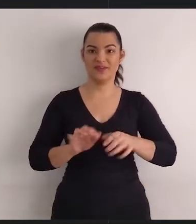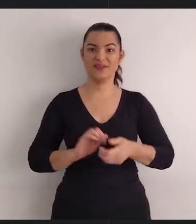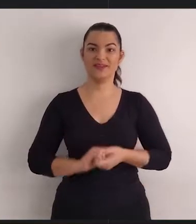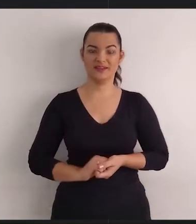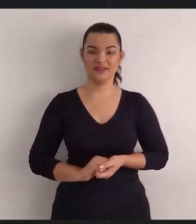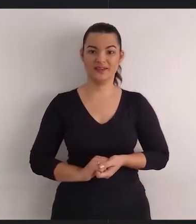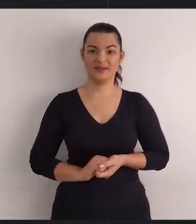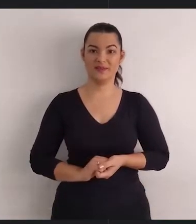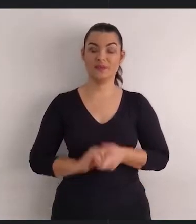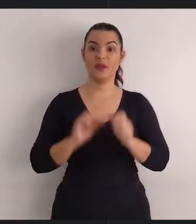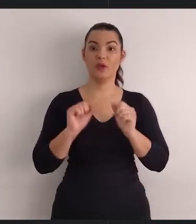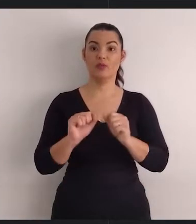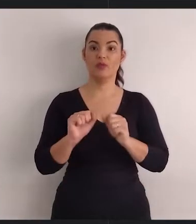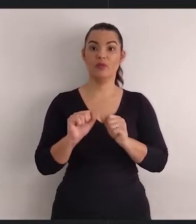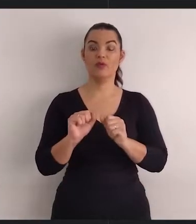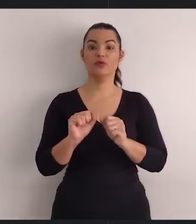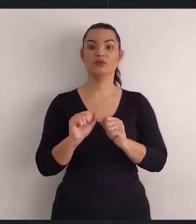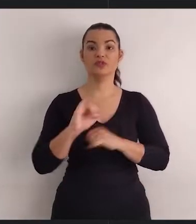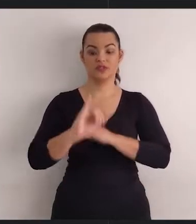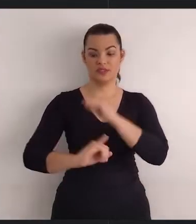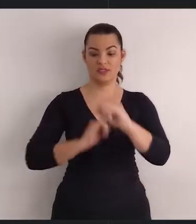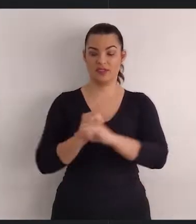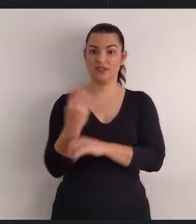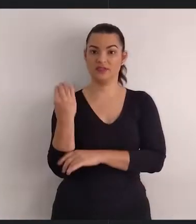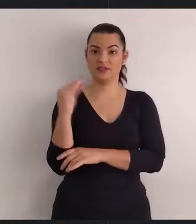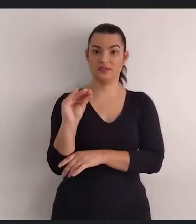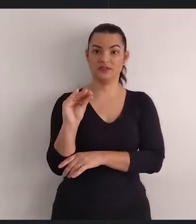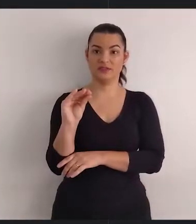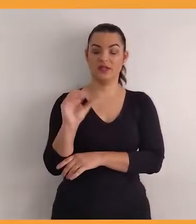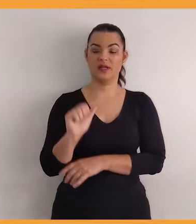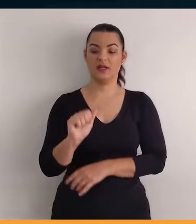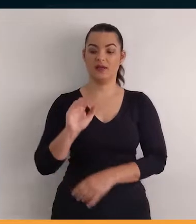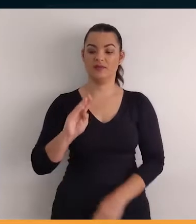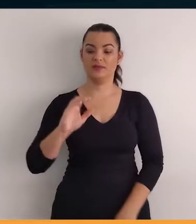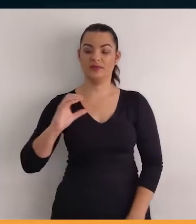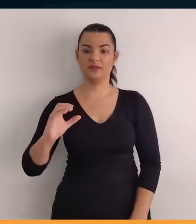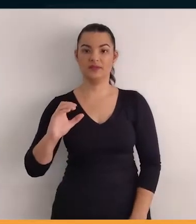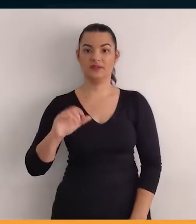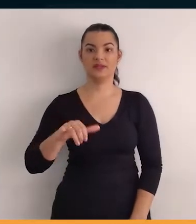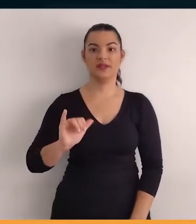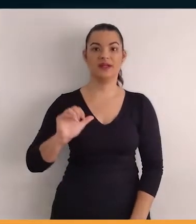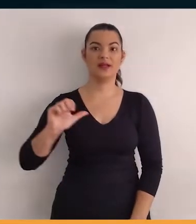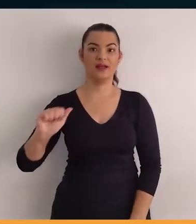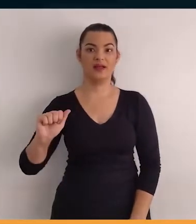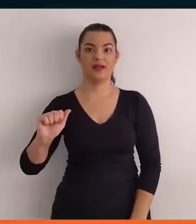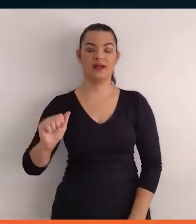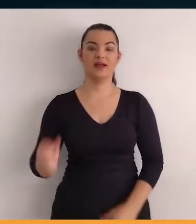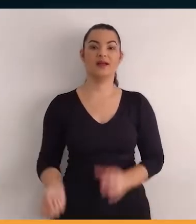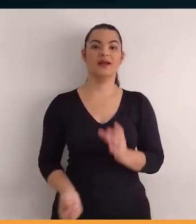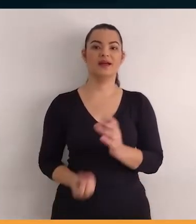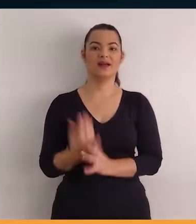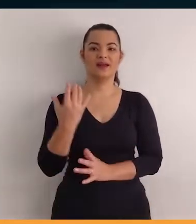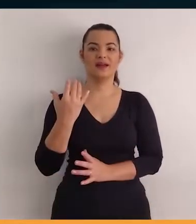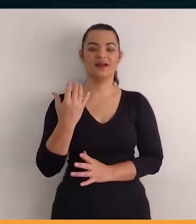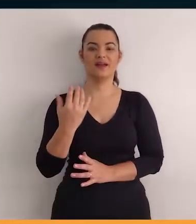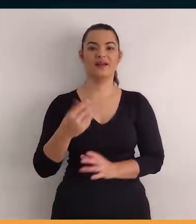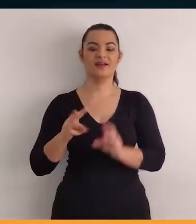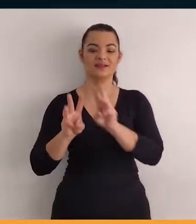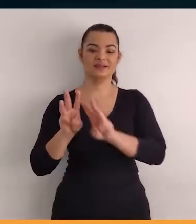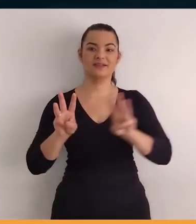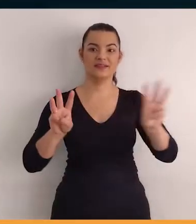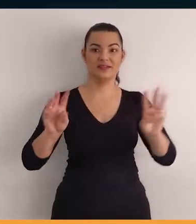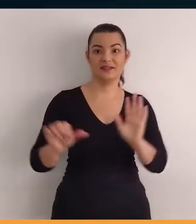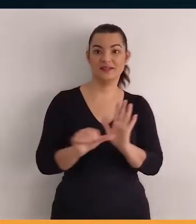Basta você escrever A, B, C, Y, A e vai aparecer o primeiro site. Ali você clica